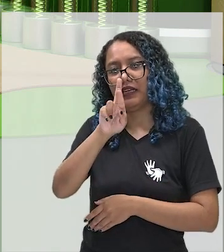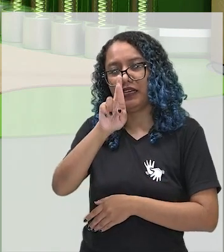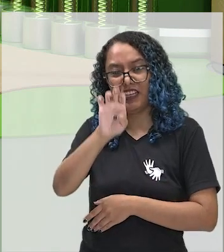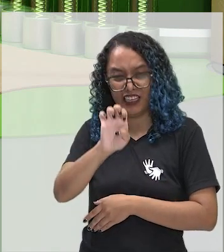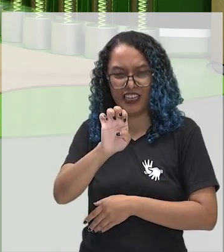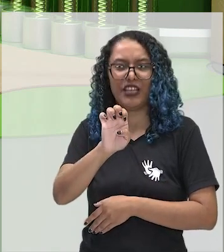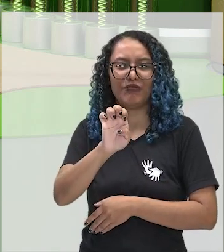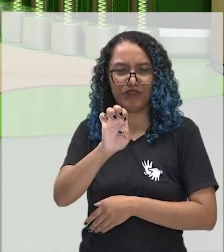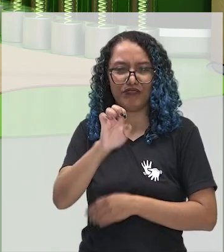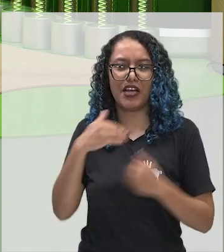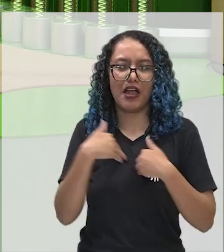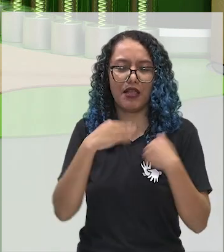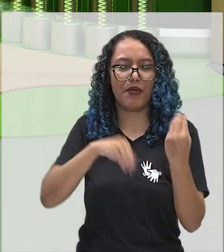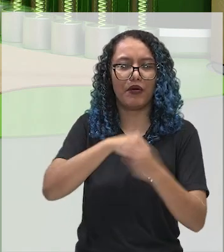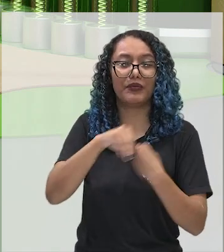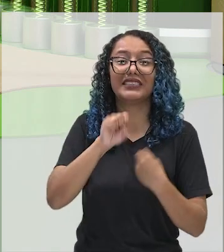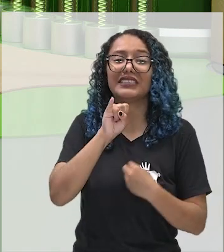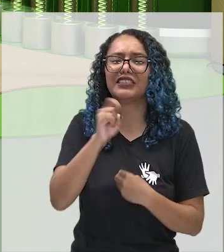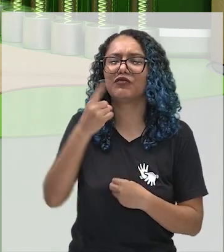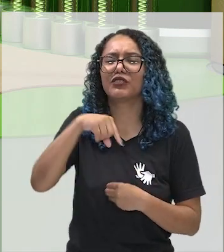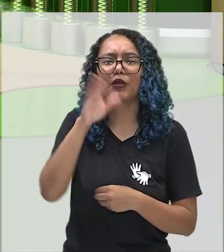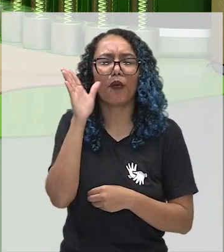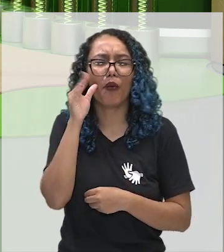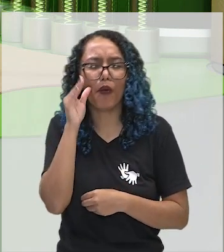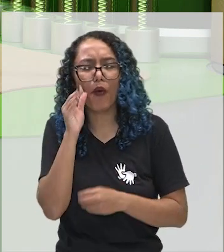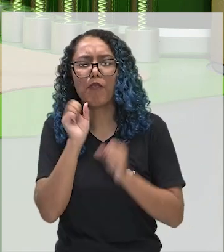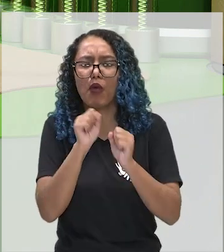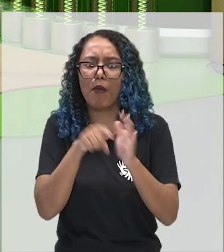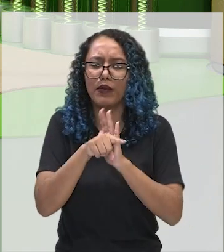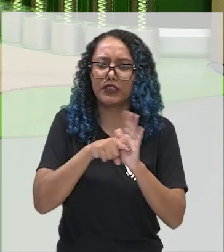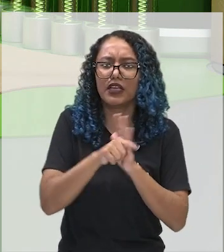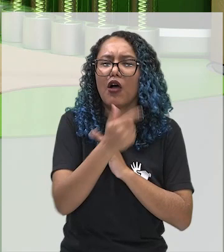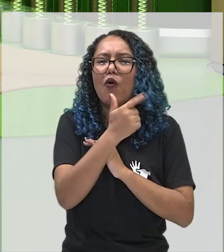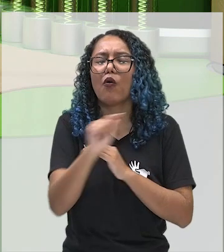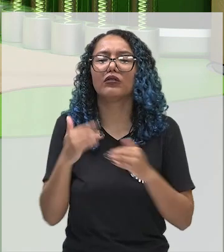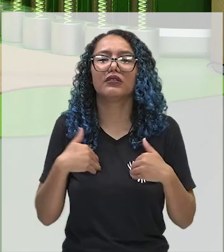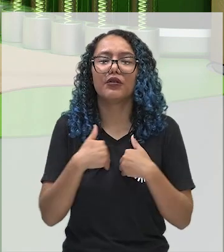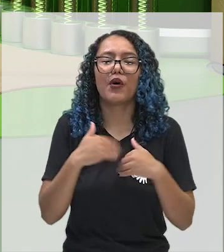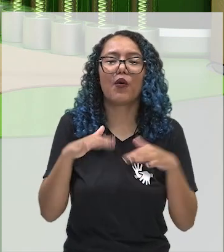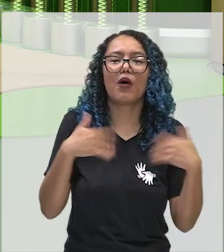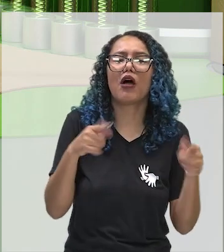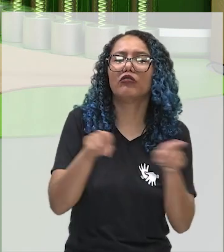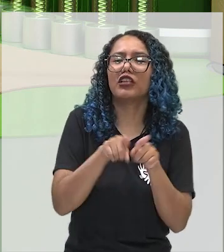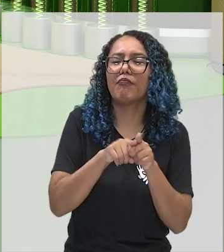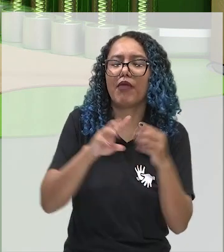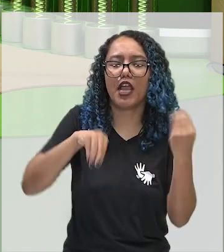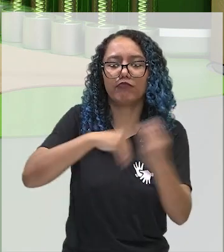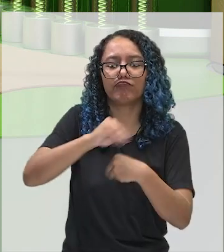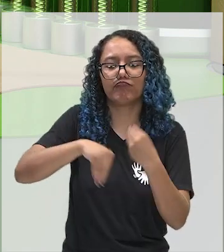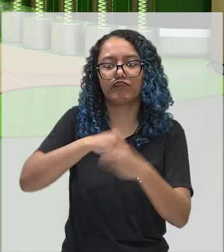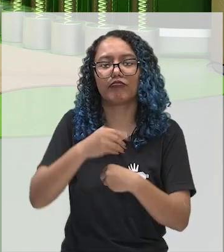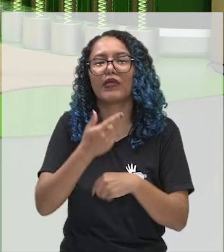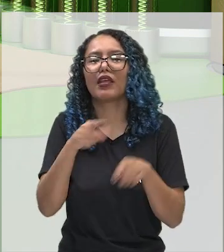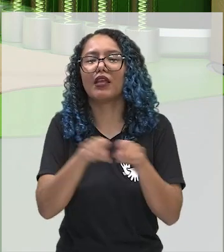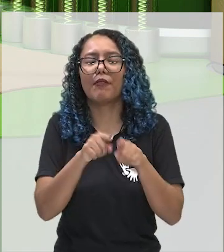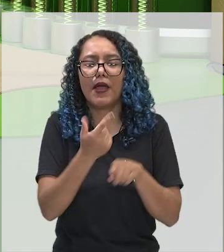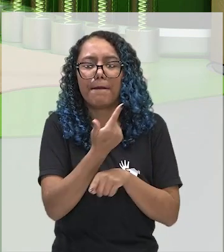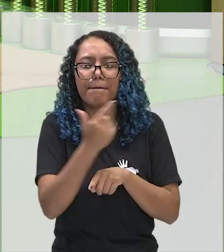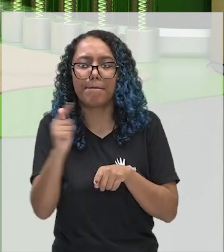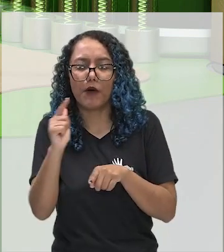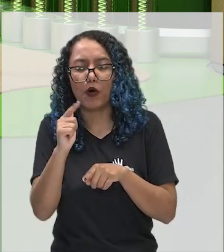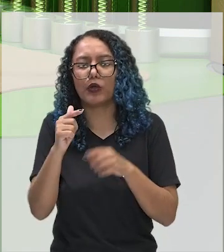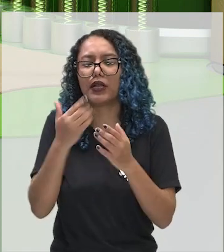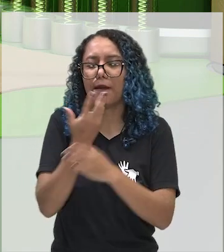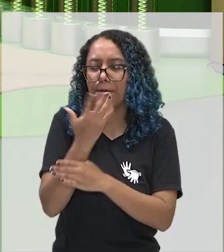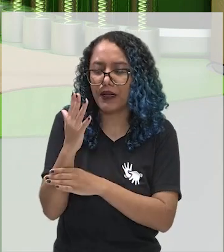a curiosidade, né, pode pesquisar aí quais são outros animais que também são híbridos, quais as outras plantas que